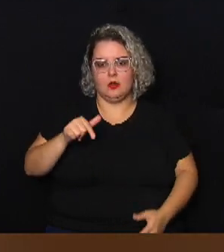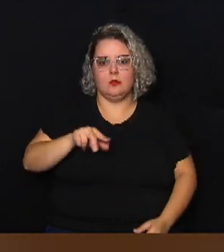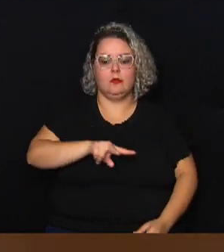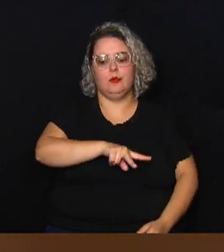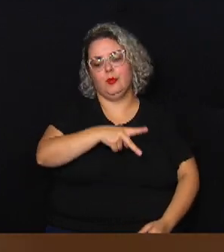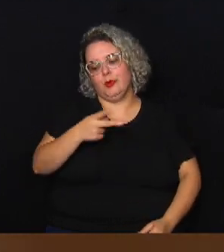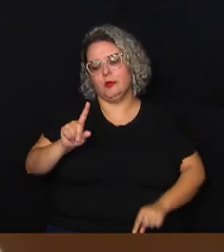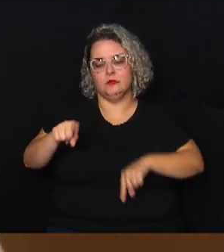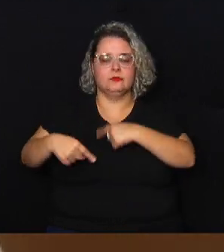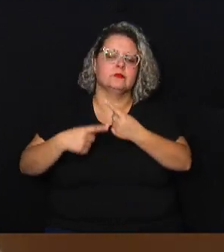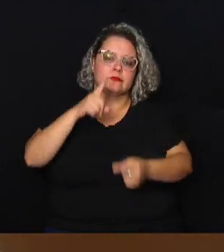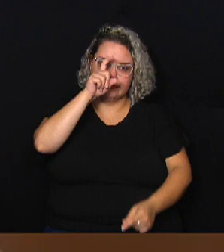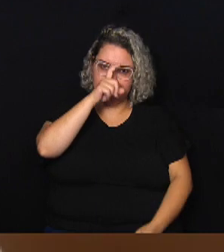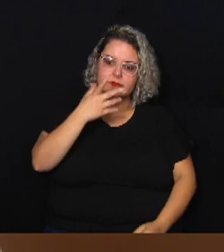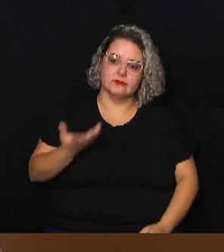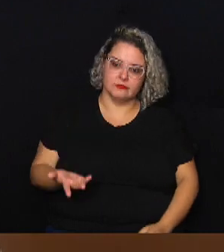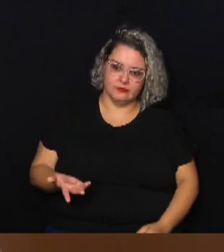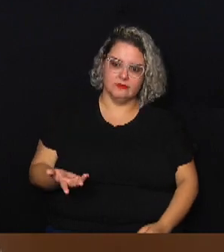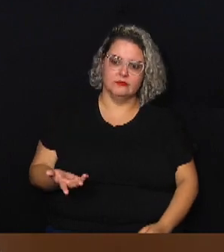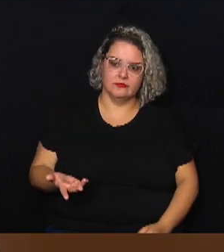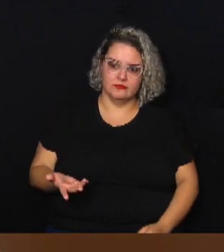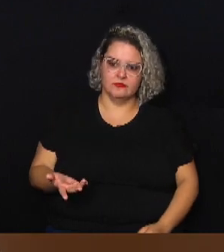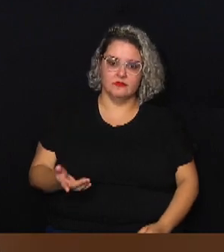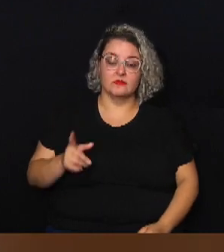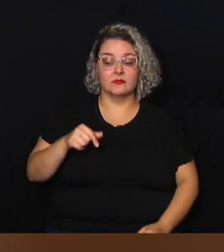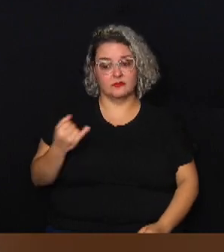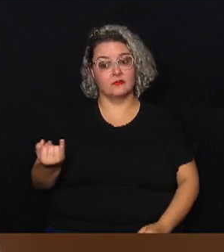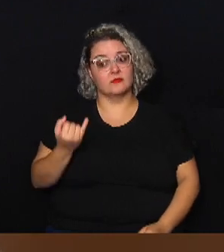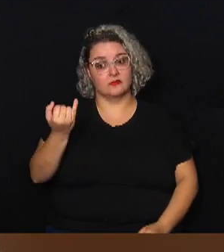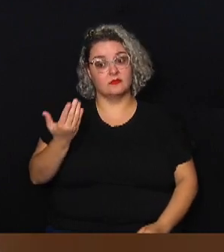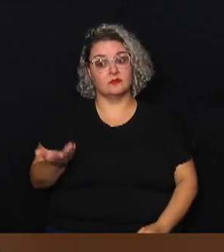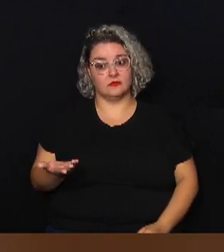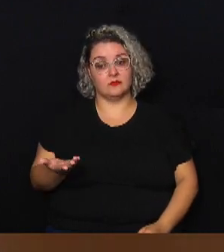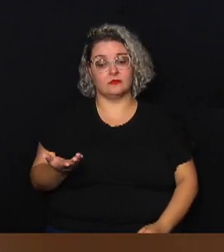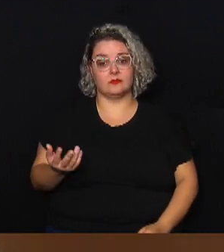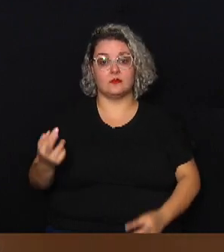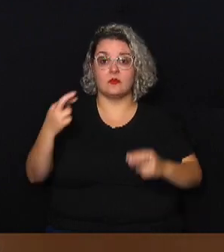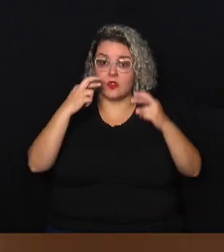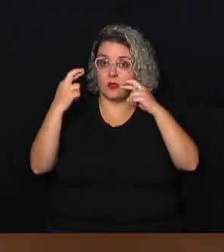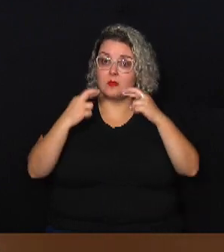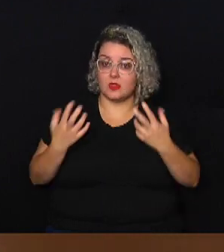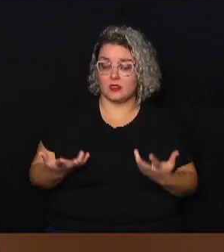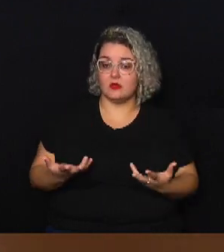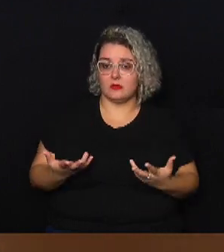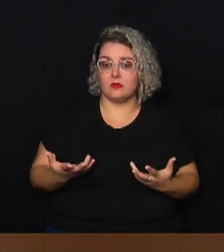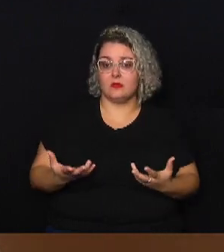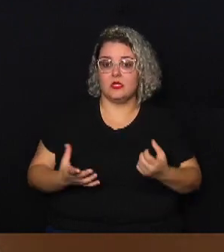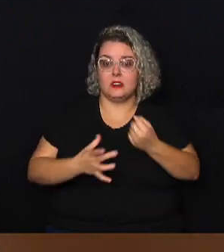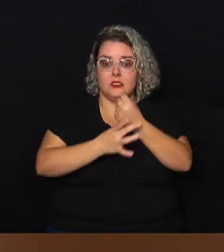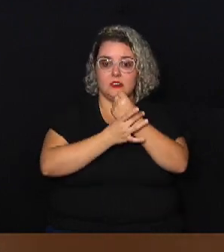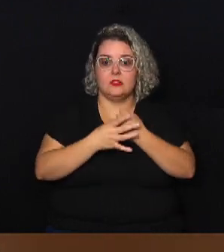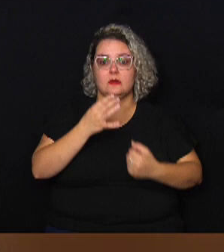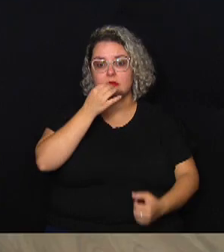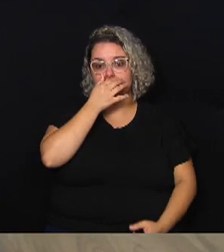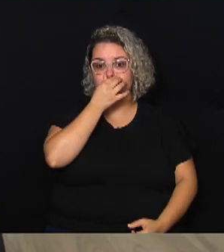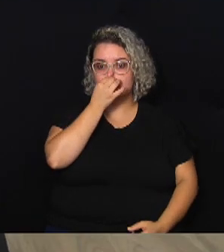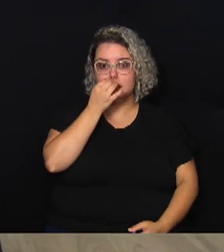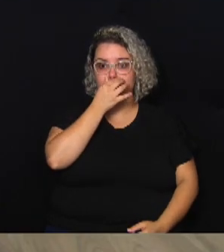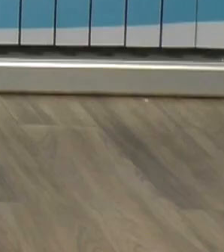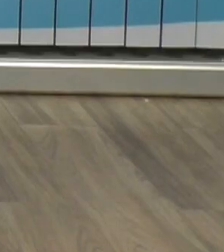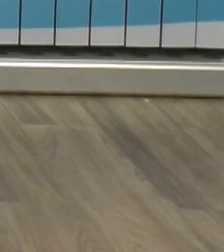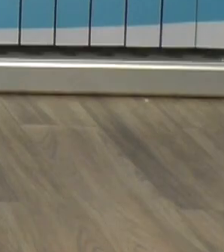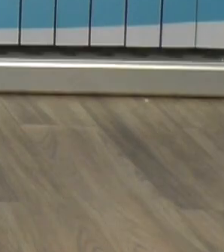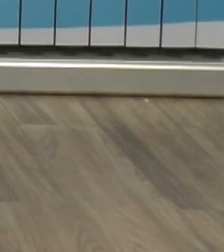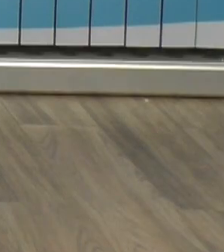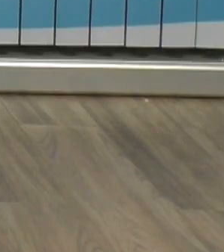outro hospital. Então, realmente, isso é importante para a gente verificar a segurança. E o paciente, né? A